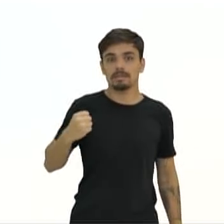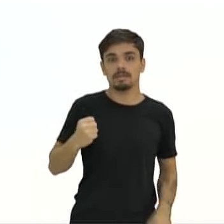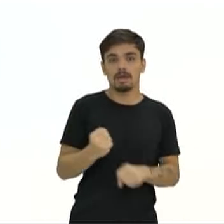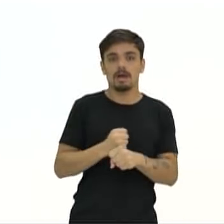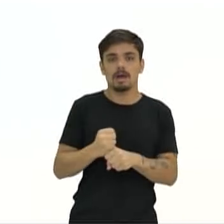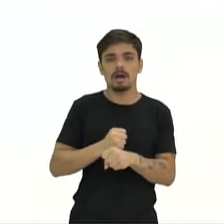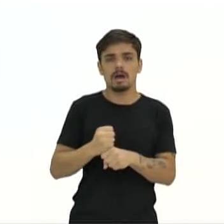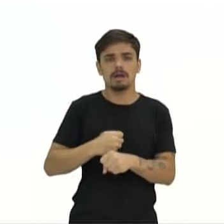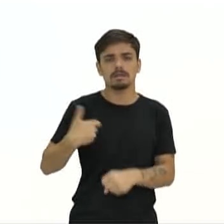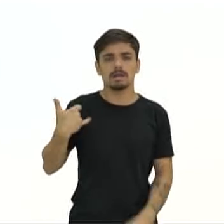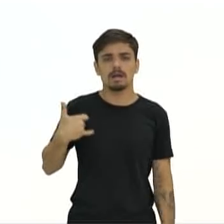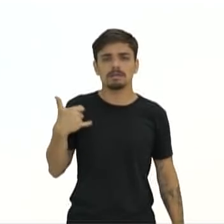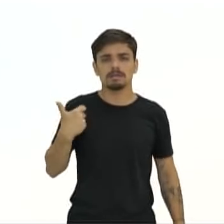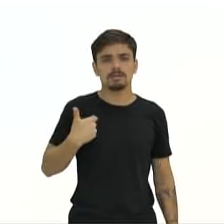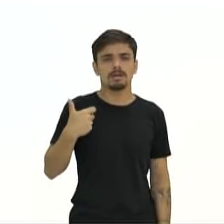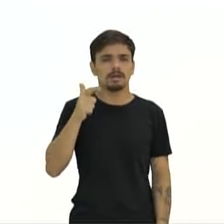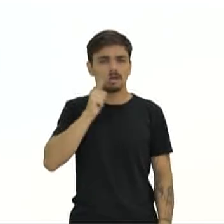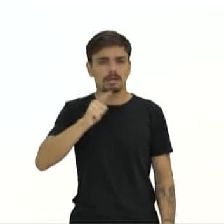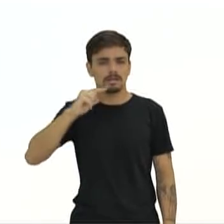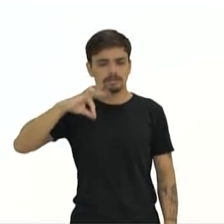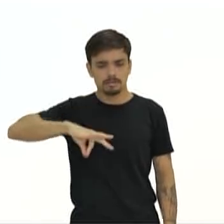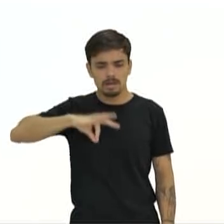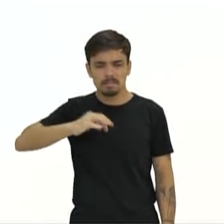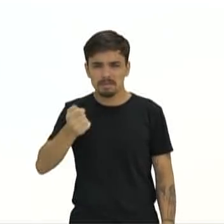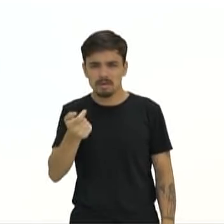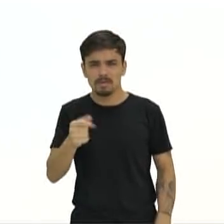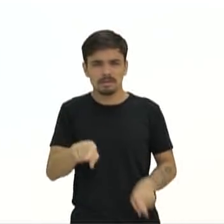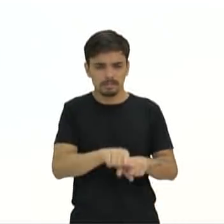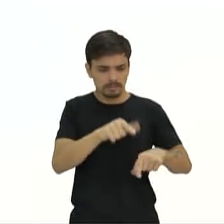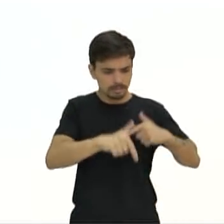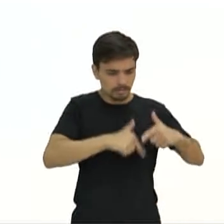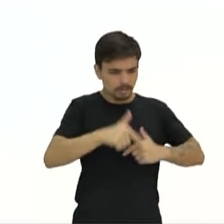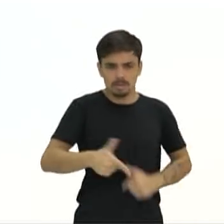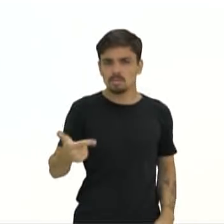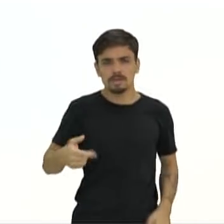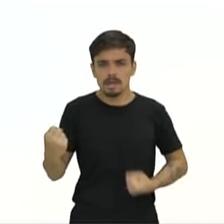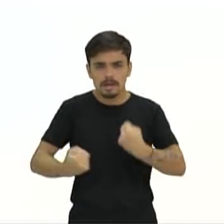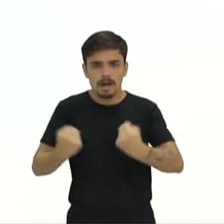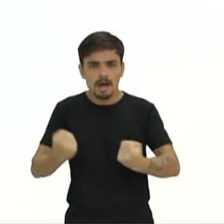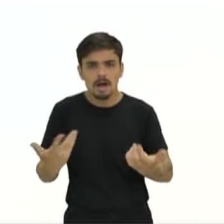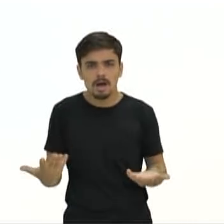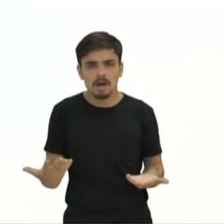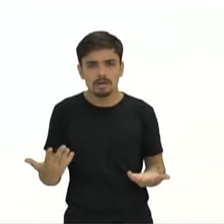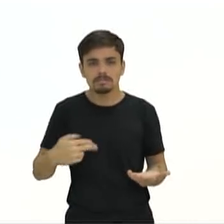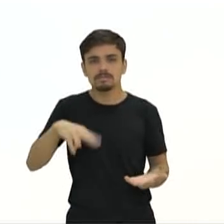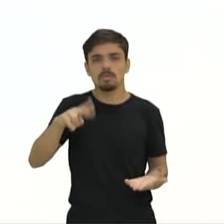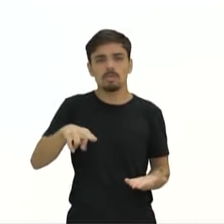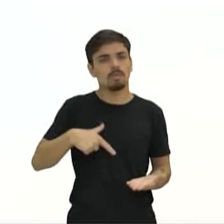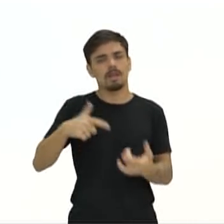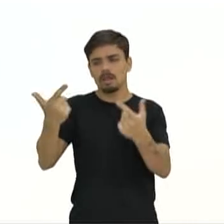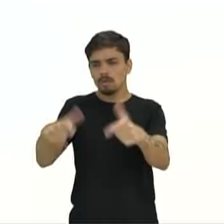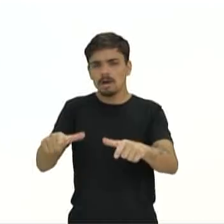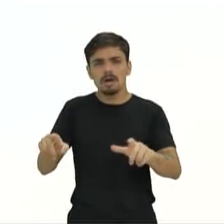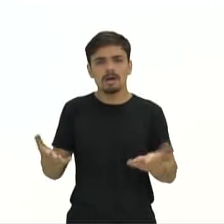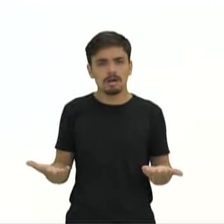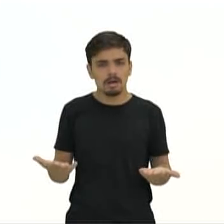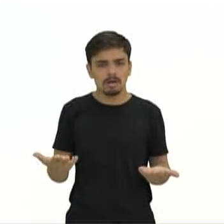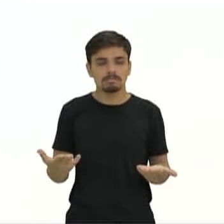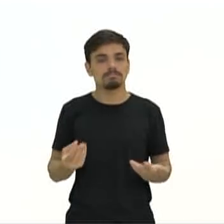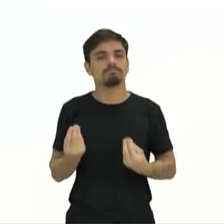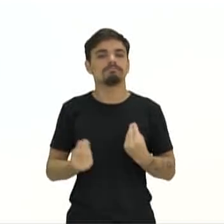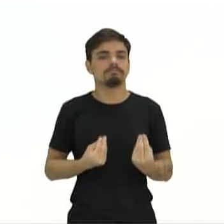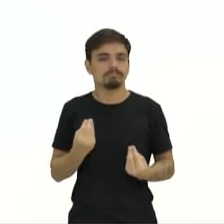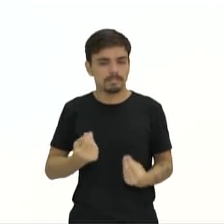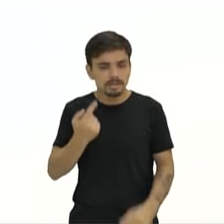tão pouco e trabalhando tanto? E não tem aquele carro? Nunca esteve naquele resort?